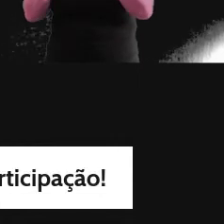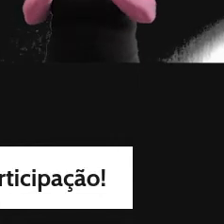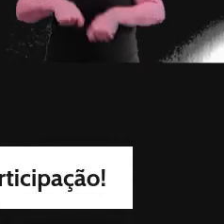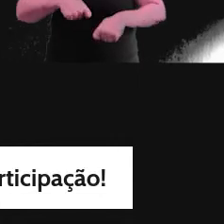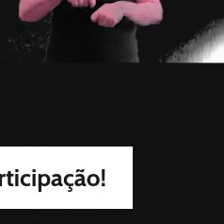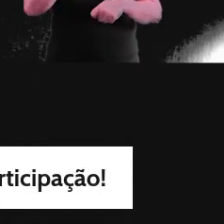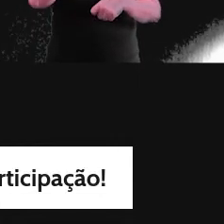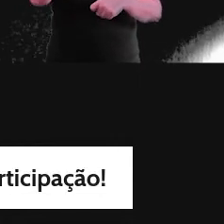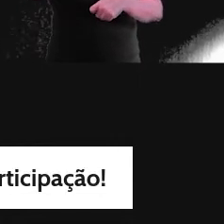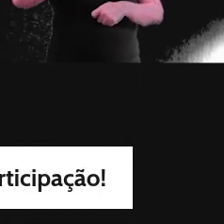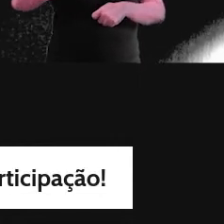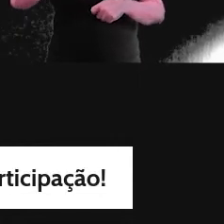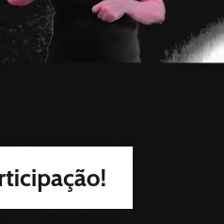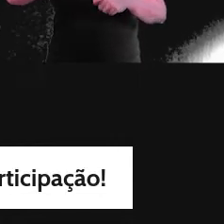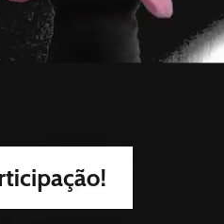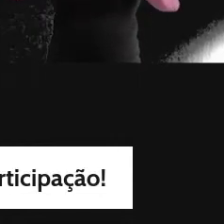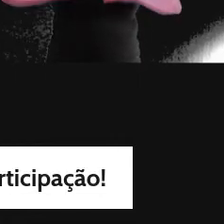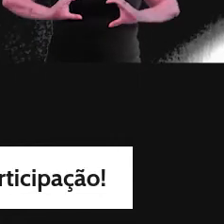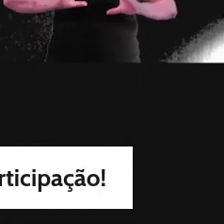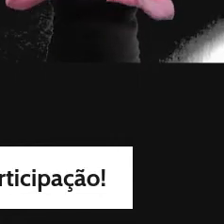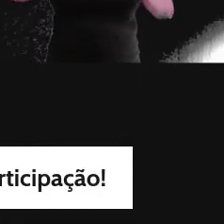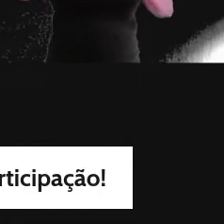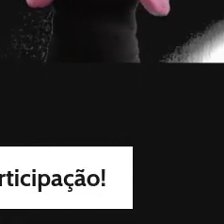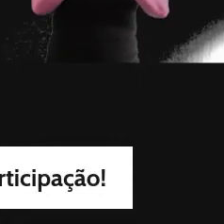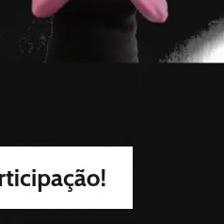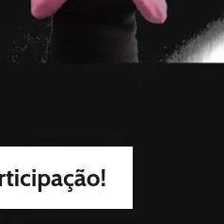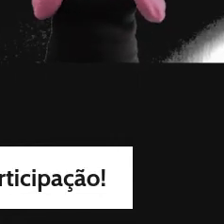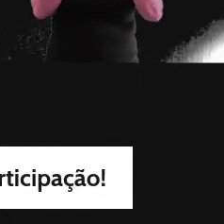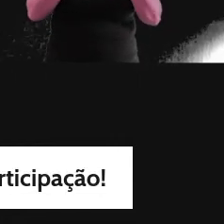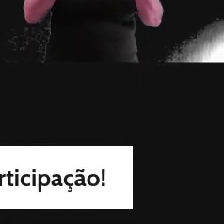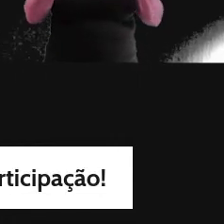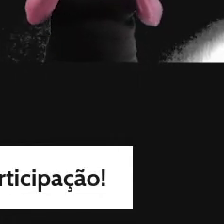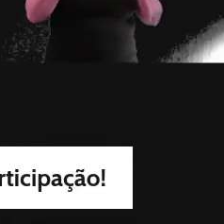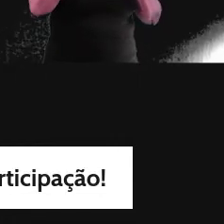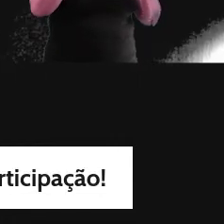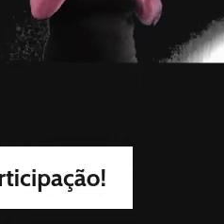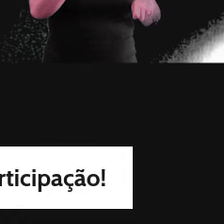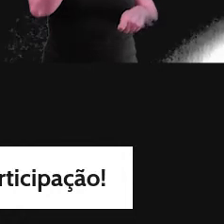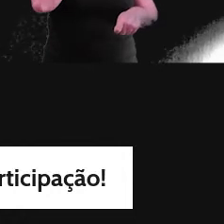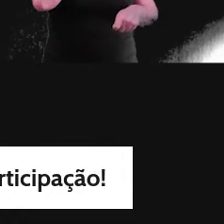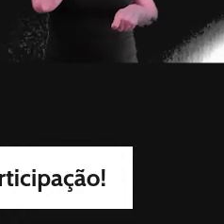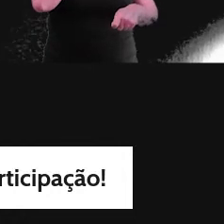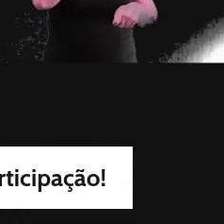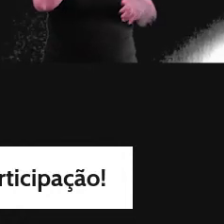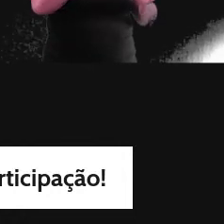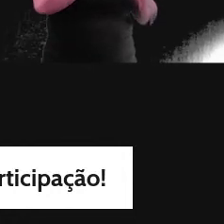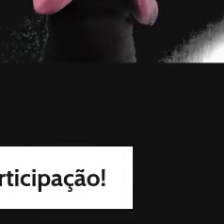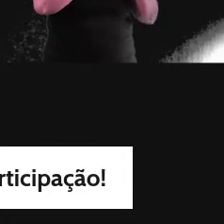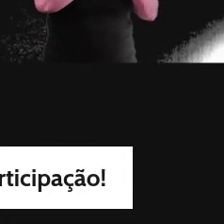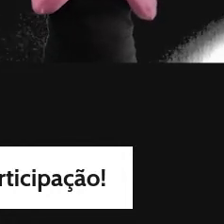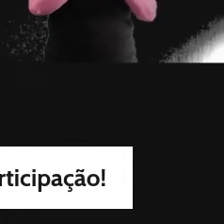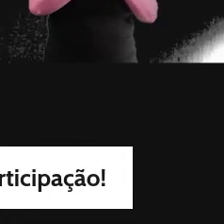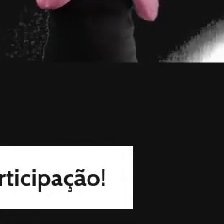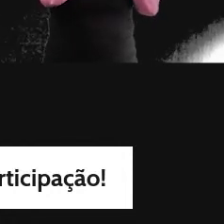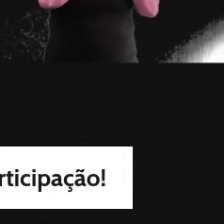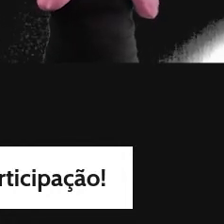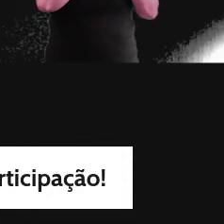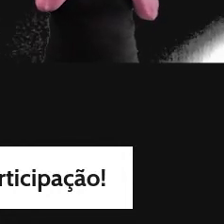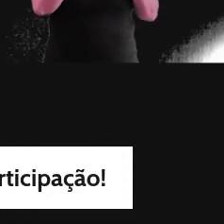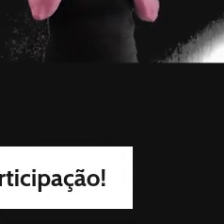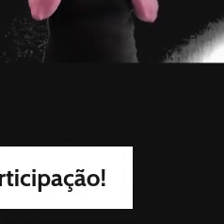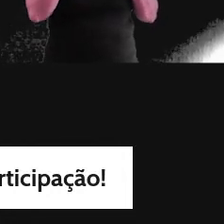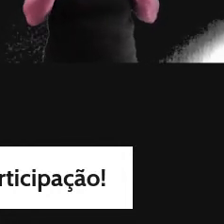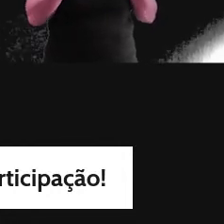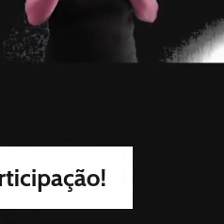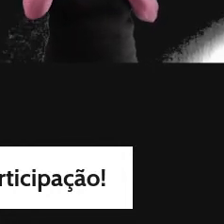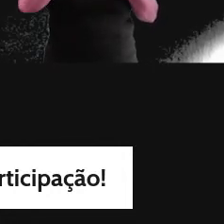de exercer a sua cidadania. Exercer a cidadania passa por conhecer a ciência, como foi comentado hoje pela manhã, muito